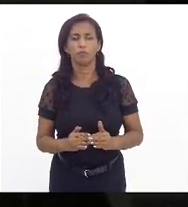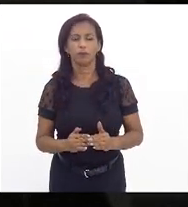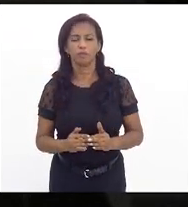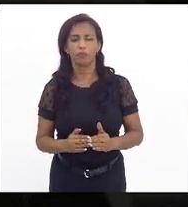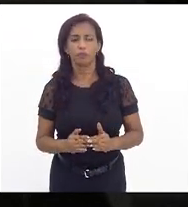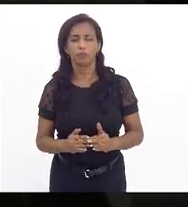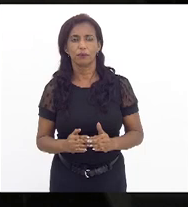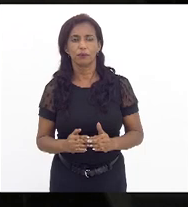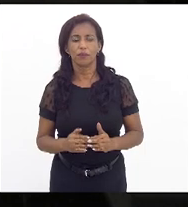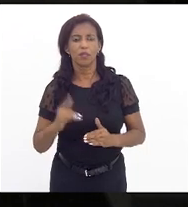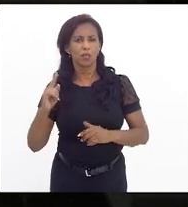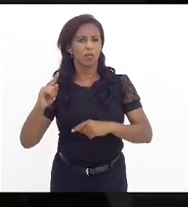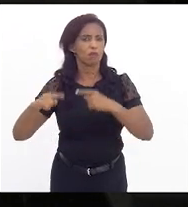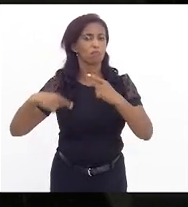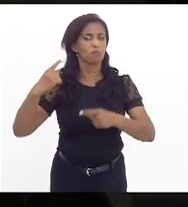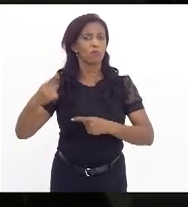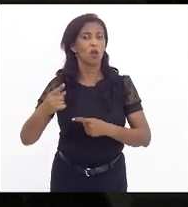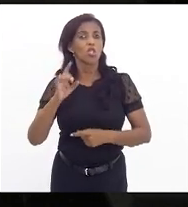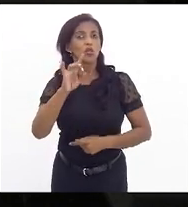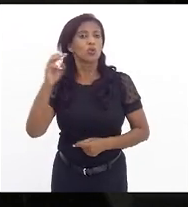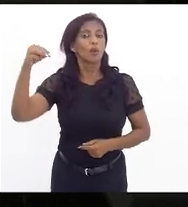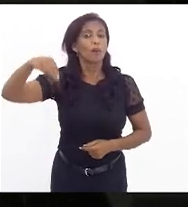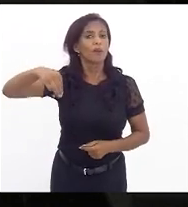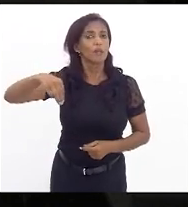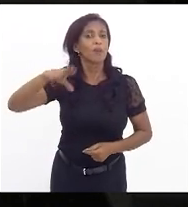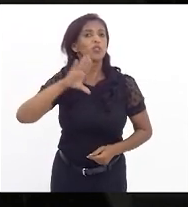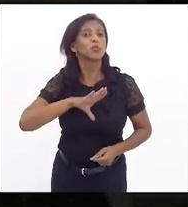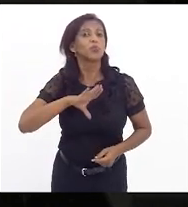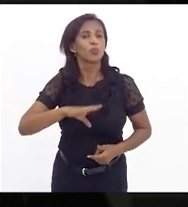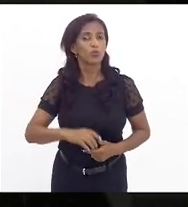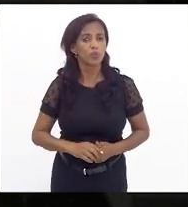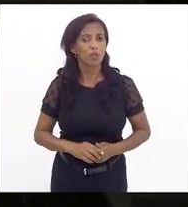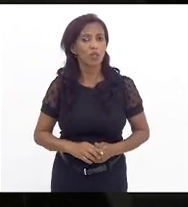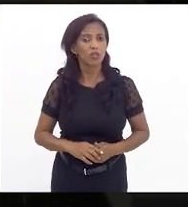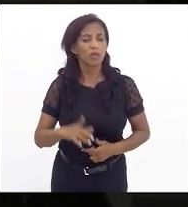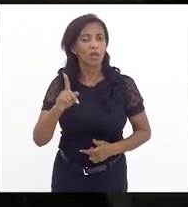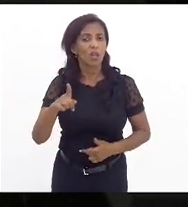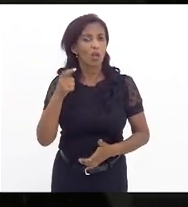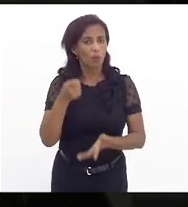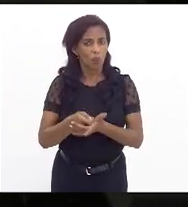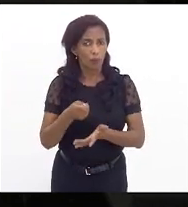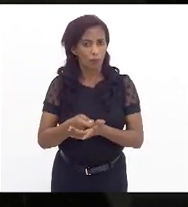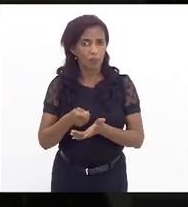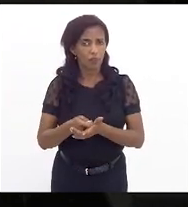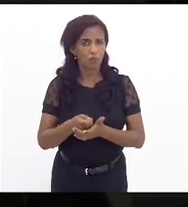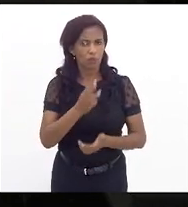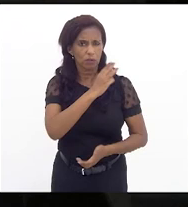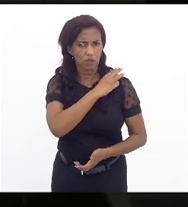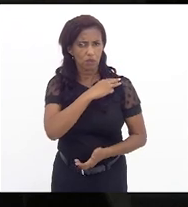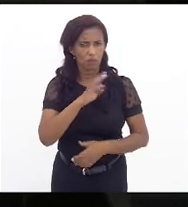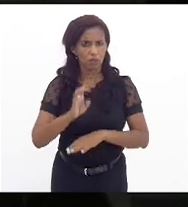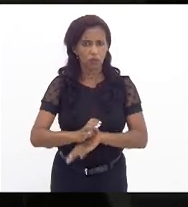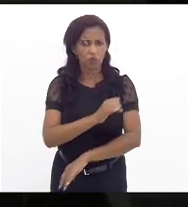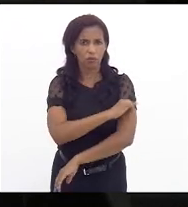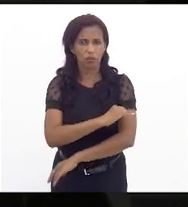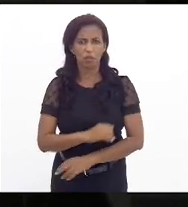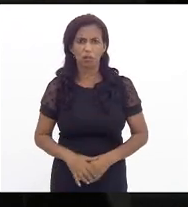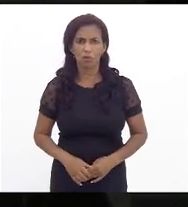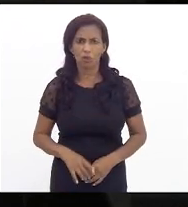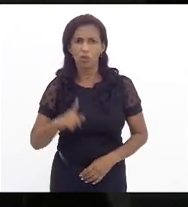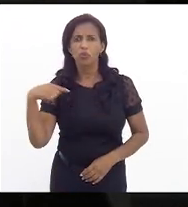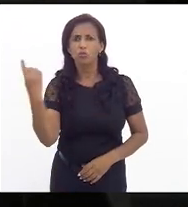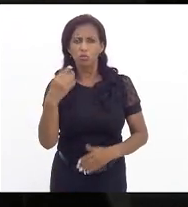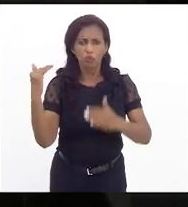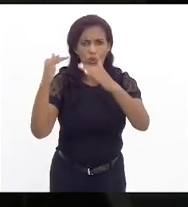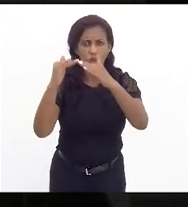todos nós aqui concordamos que, doravante, só a matemática e português sejam disciplinas obrigatórias no ensino médio do Rio de Janeiro? Todos nós concordamos